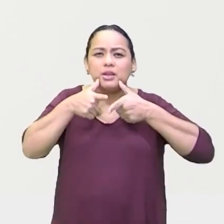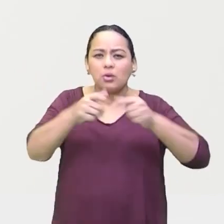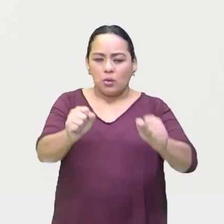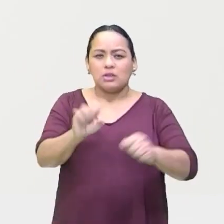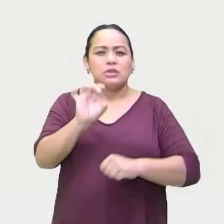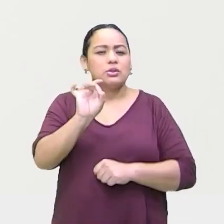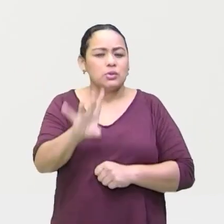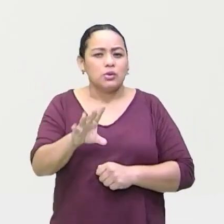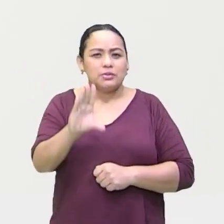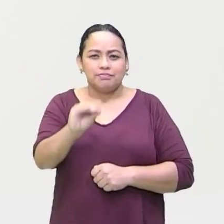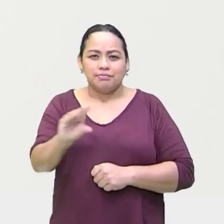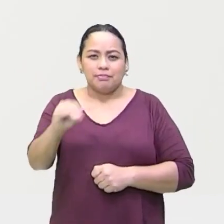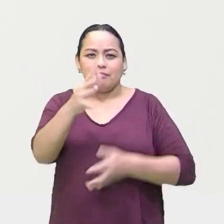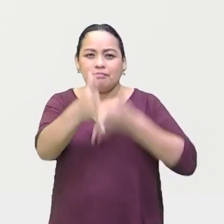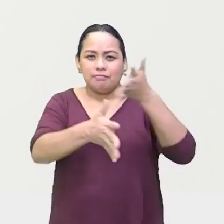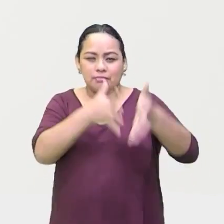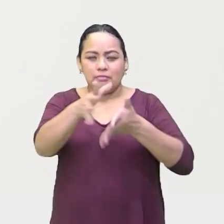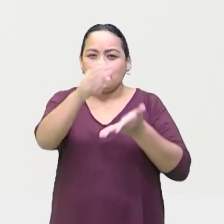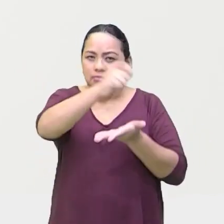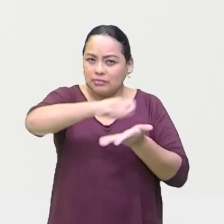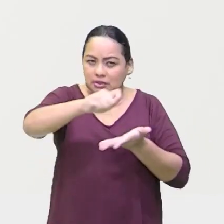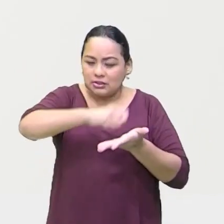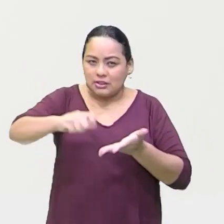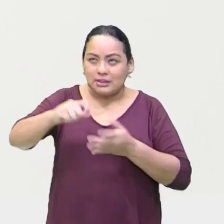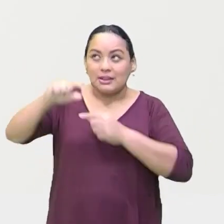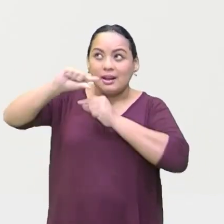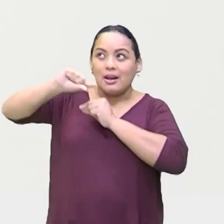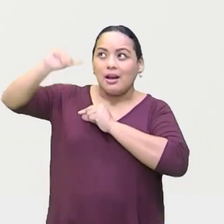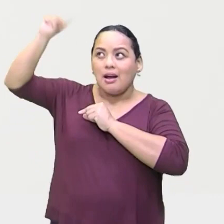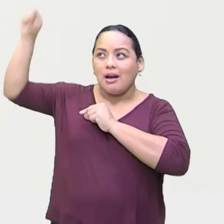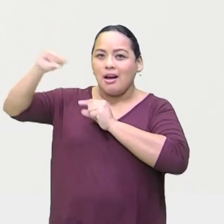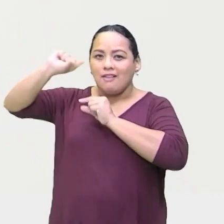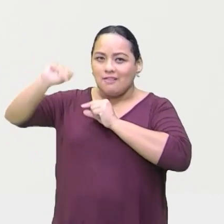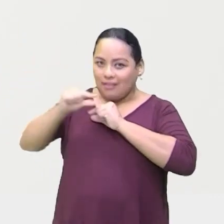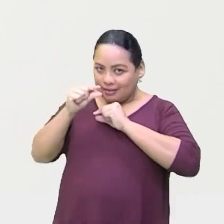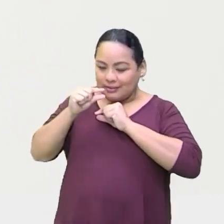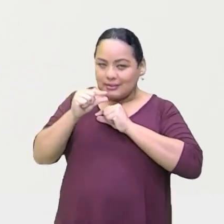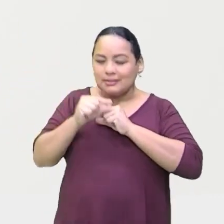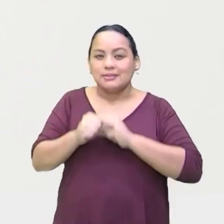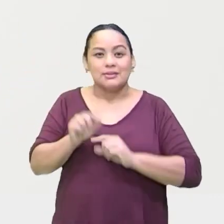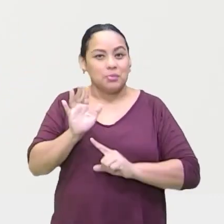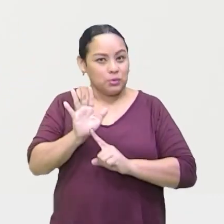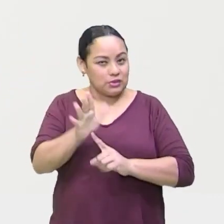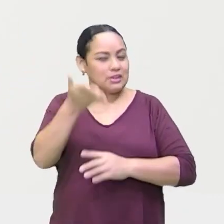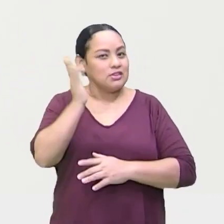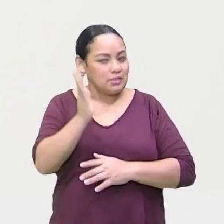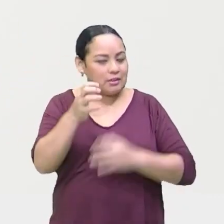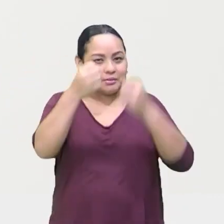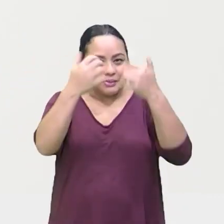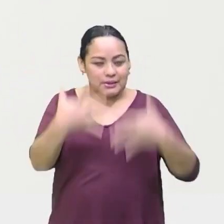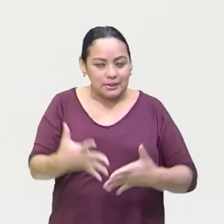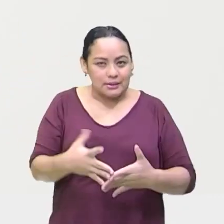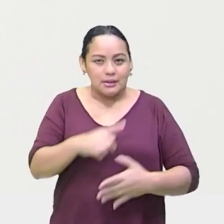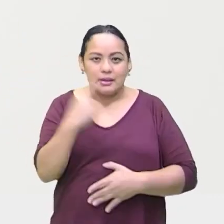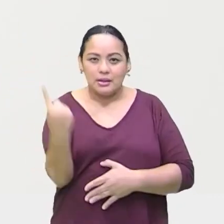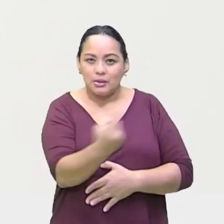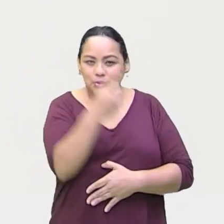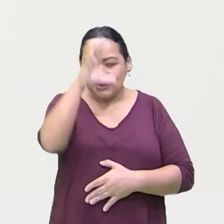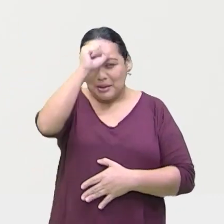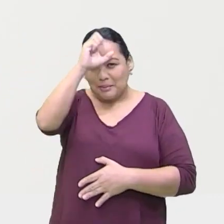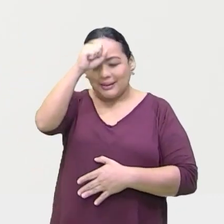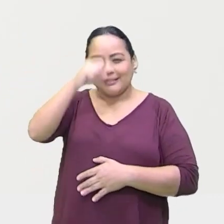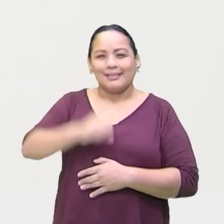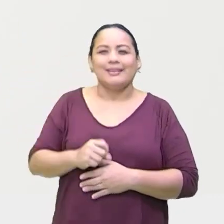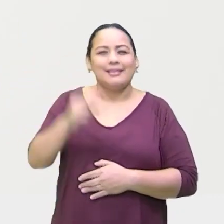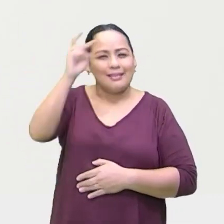verbal também, balões de fala, né? Já mostrei para vocês o que é balões de falas. Nós aprendemos nas